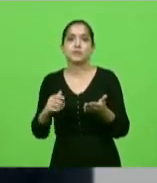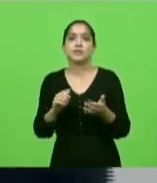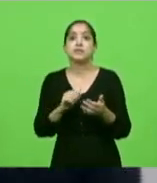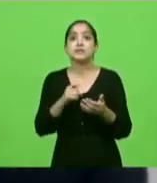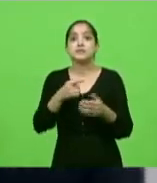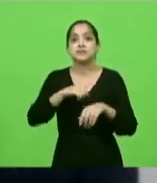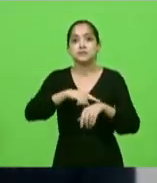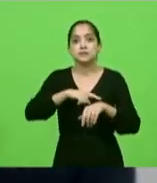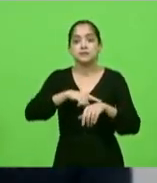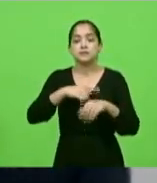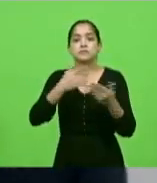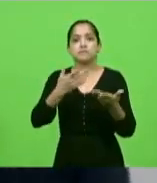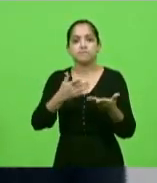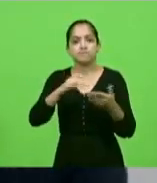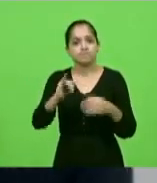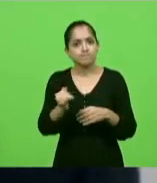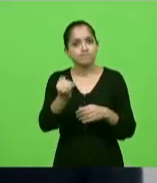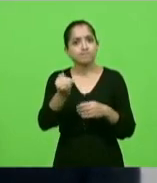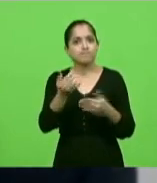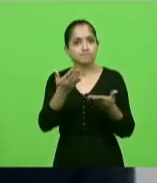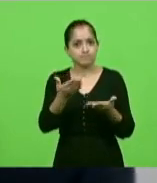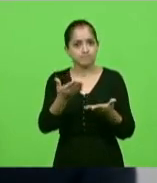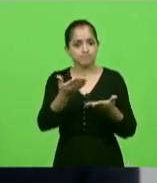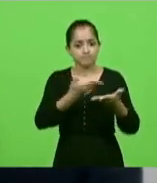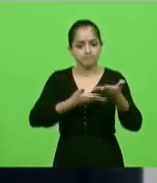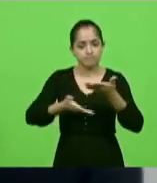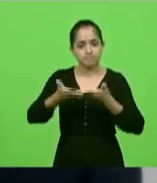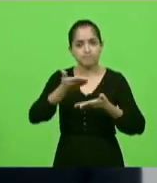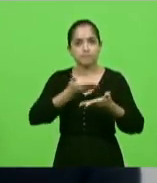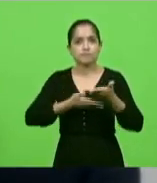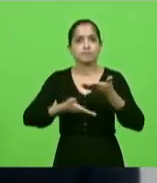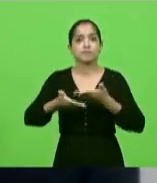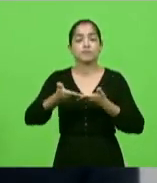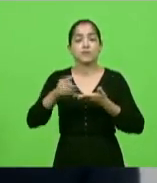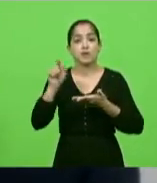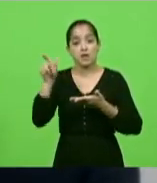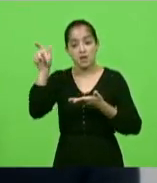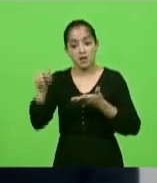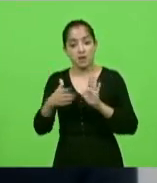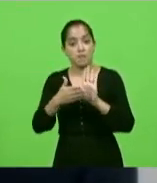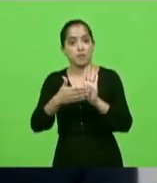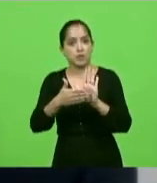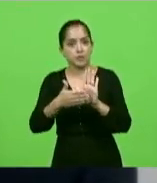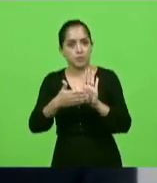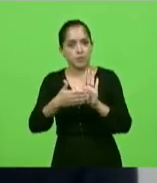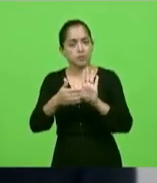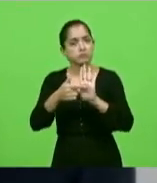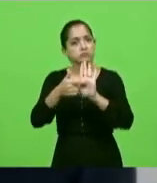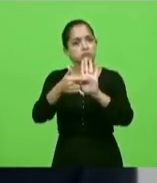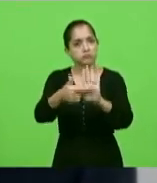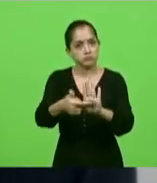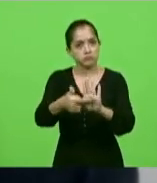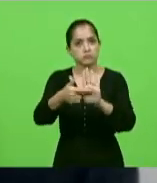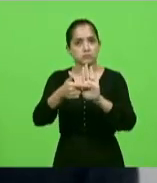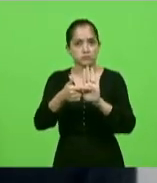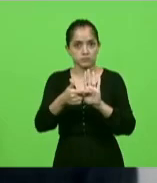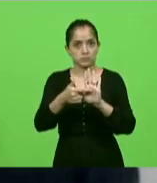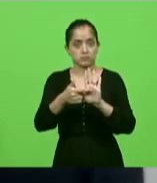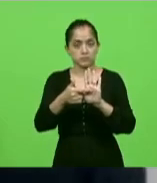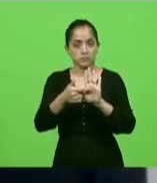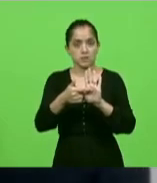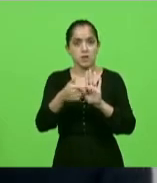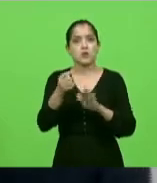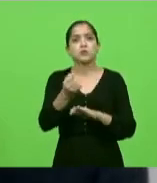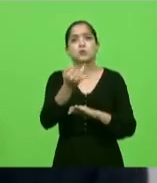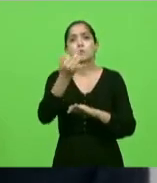Nessa oportunidade, interagindo com o senhor secretário, o senhor governador propõe a ele para que expusesse a referência histórica